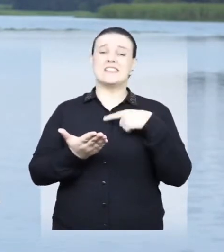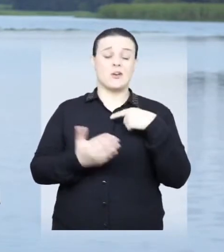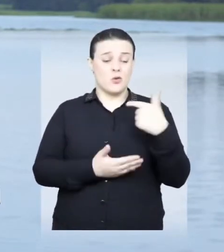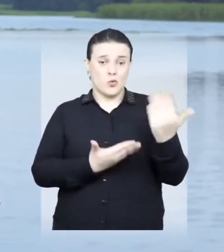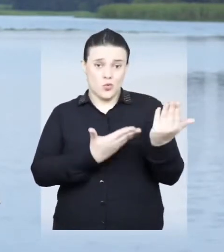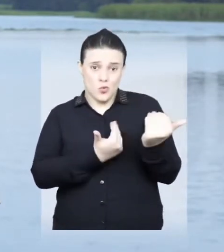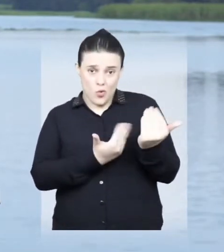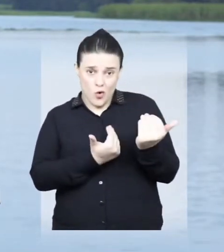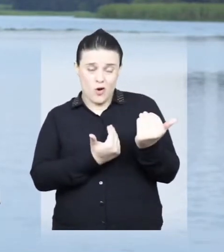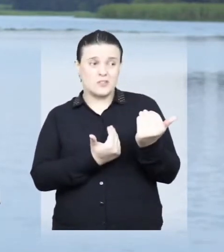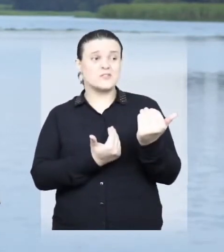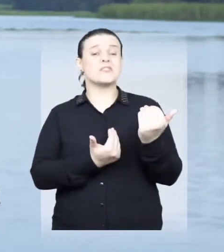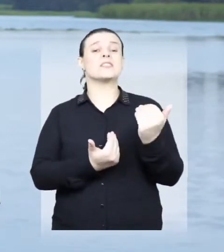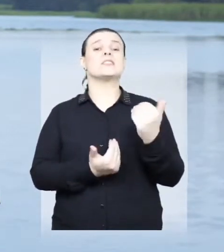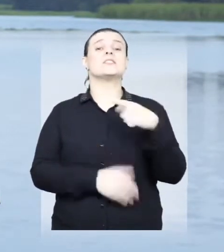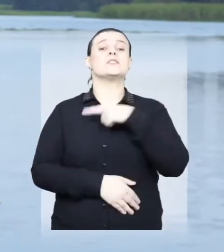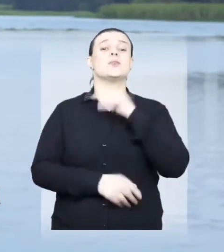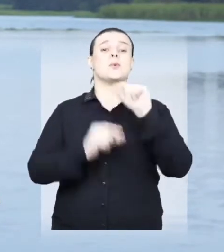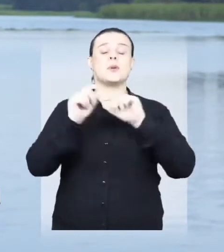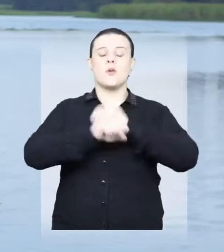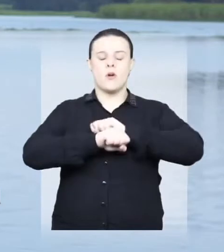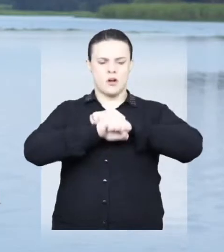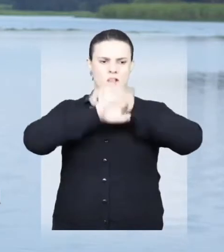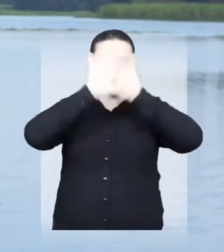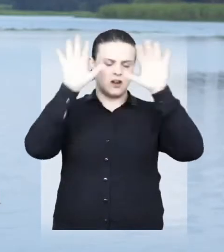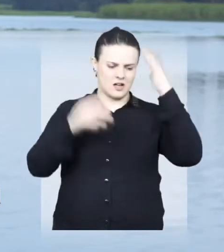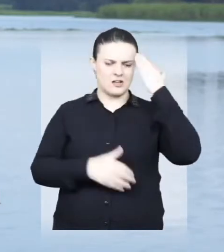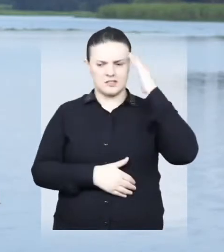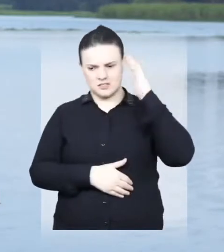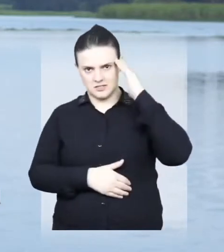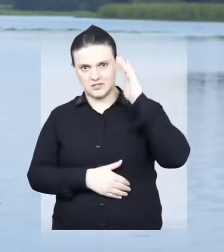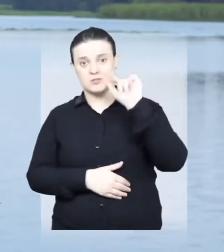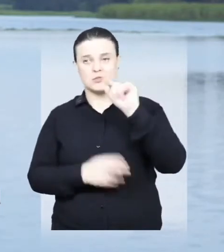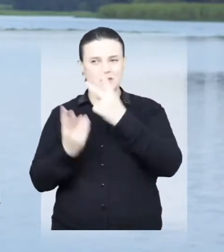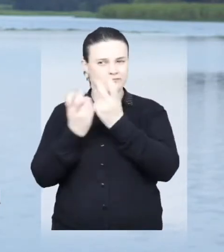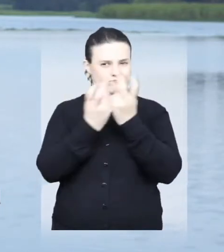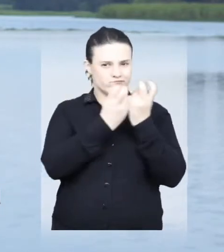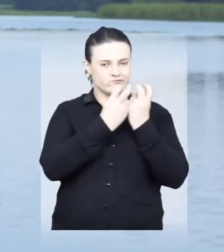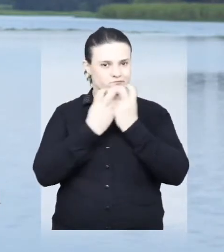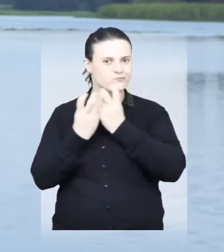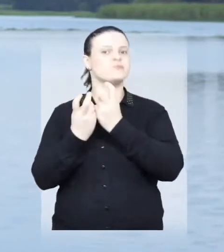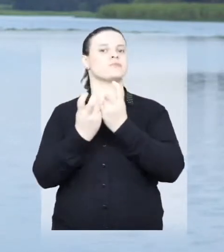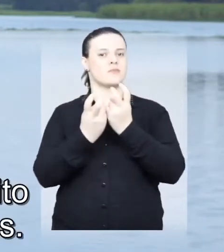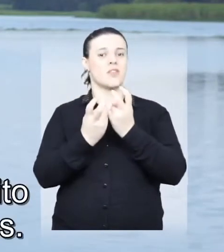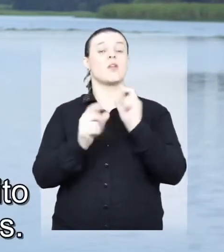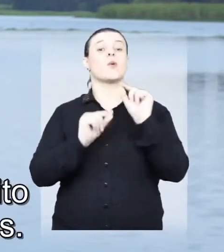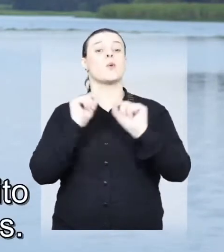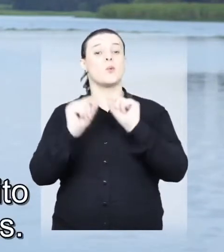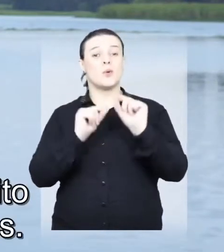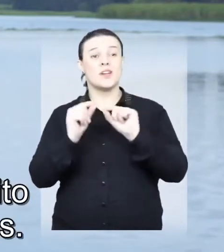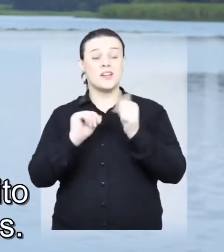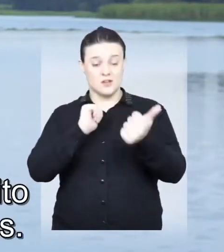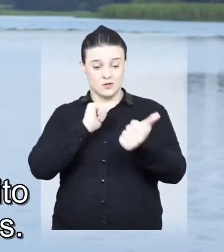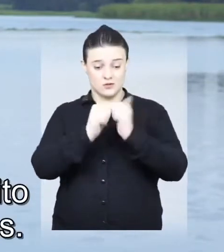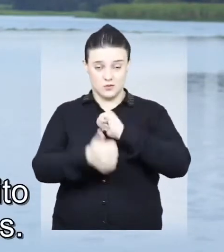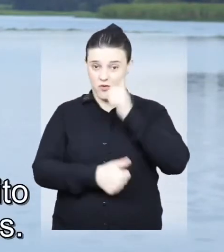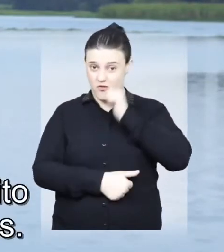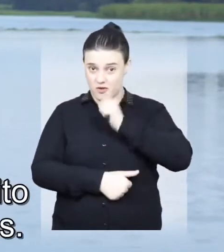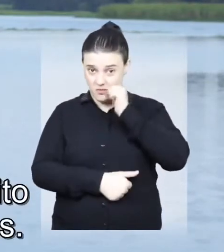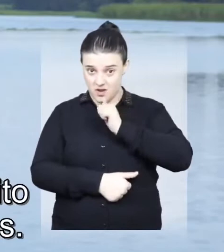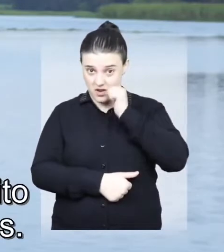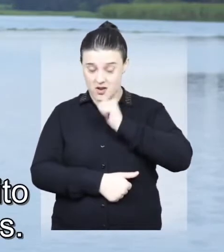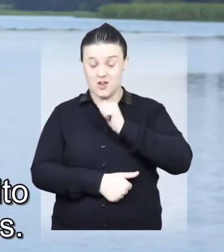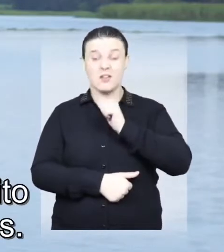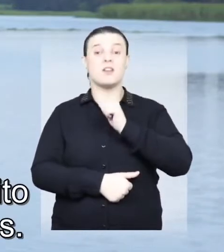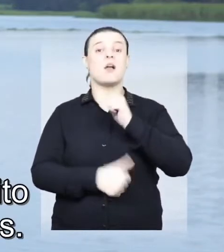muito nova, eu tinha uma clareza e uma percepção de que o esporte